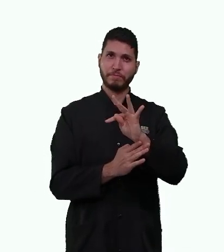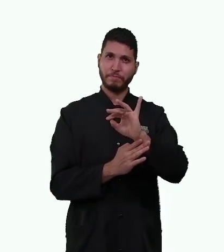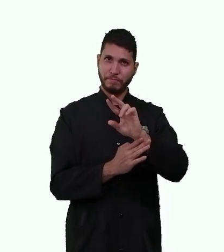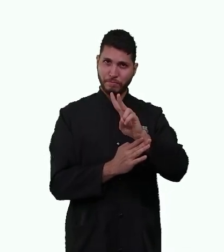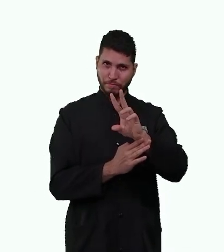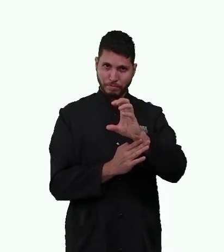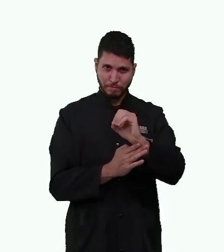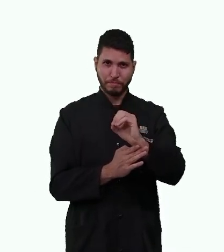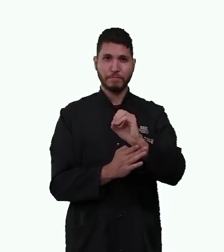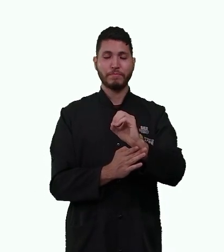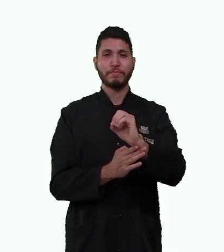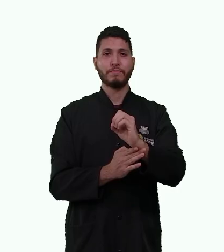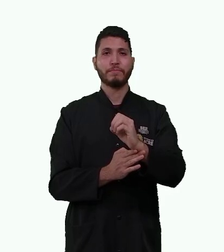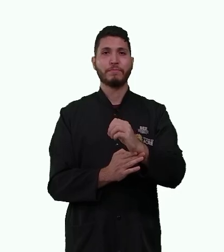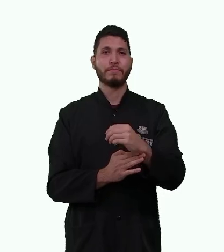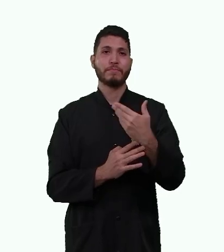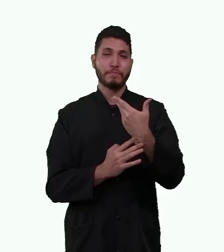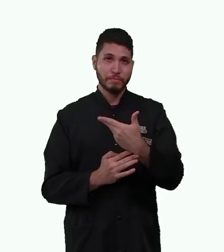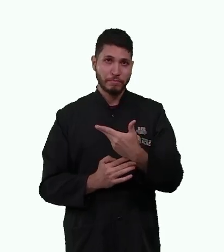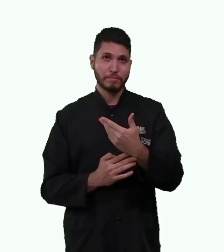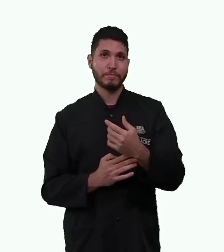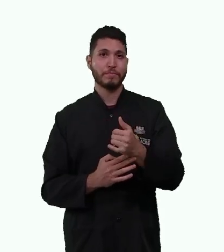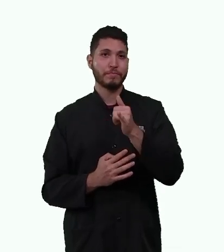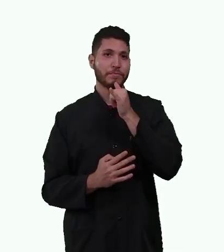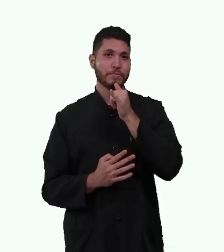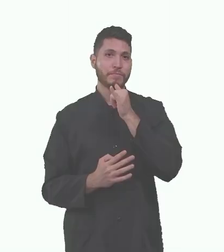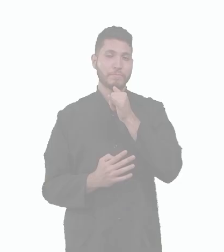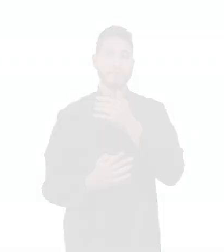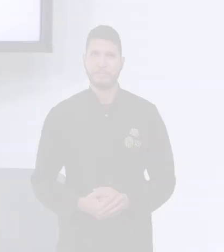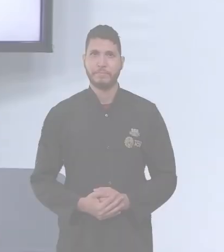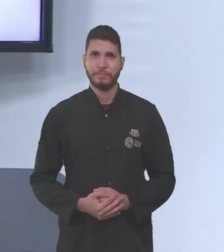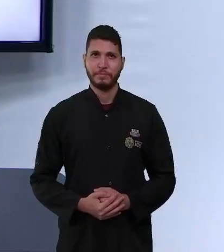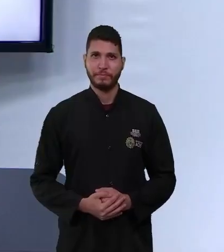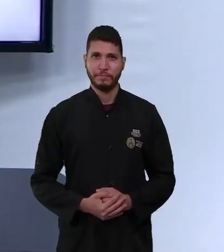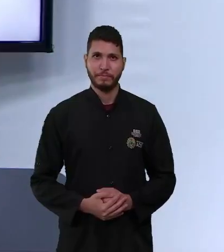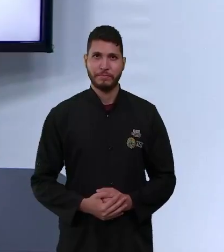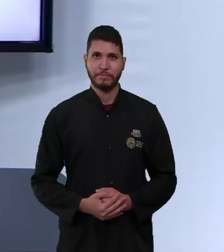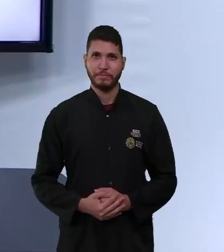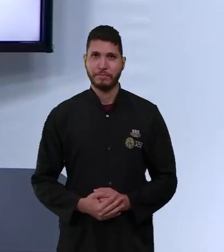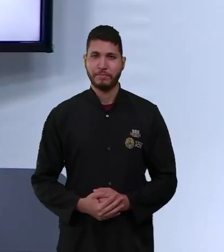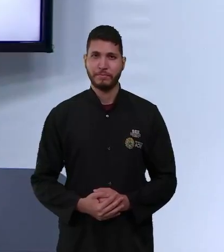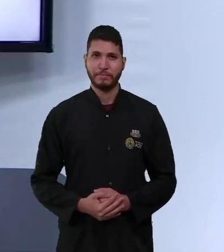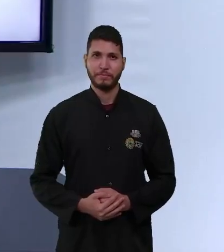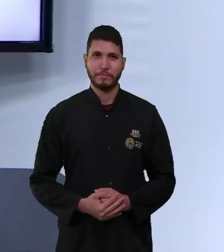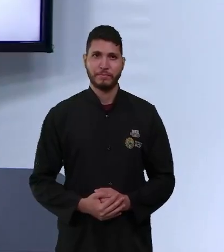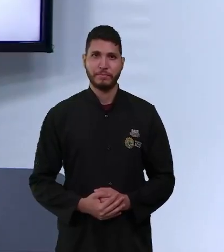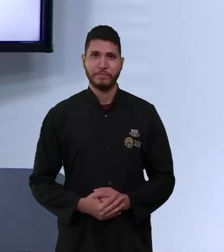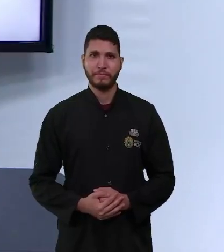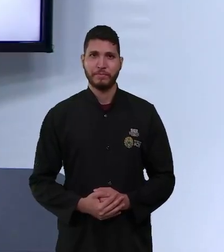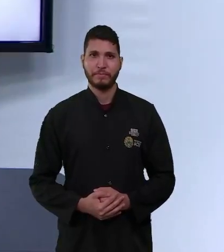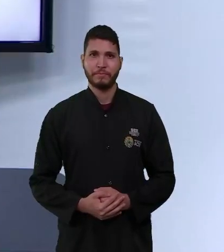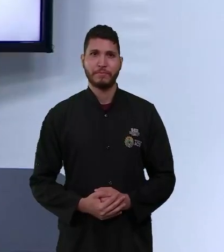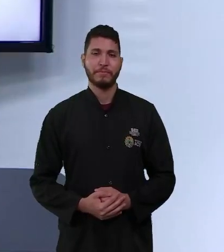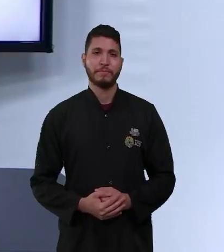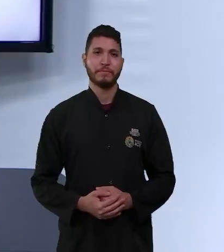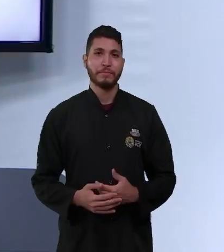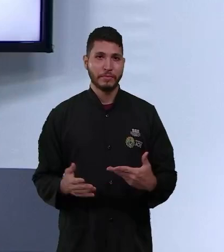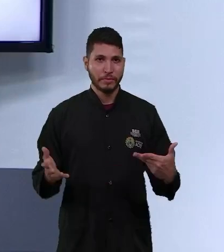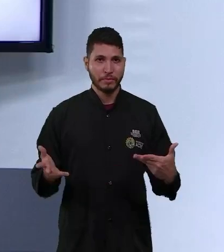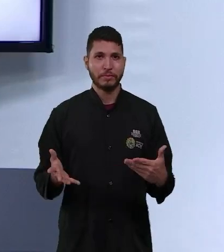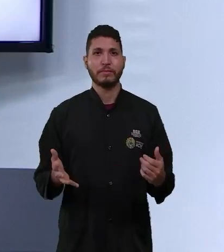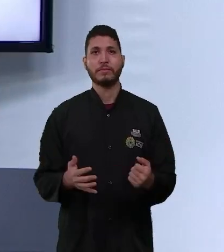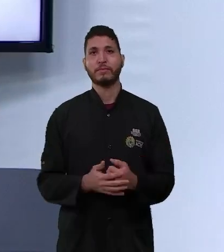Mire en ejemplo a continuação. Pessoal, e aqui nós vamos analisar os verbos no presente